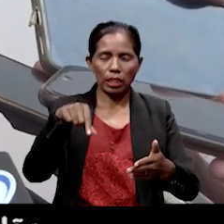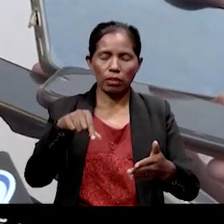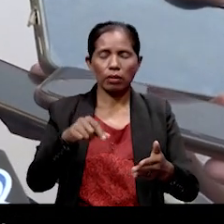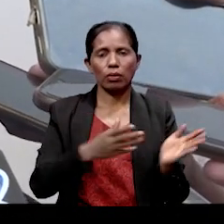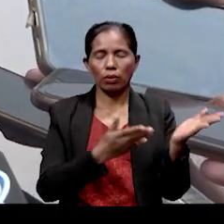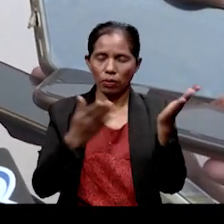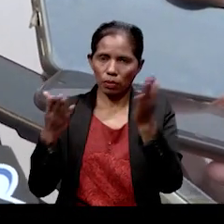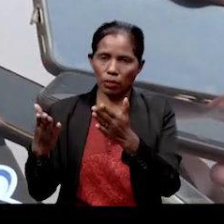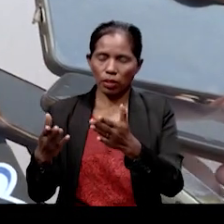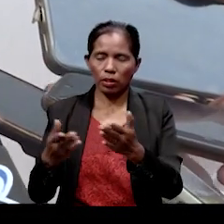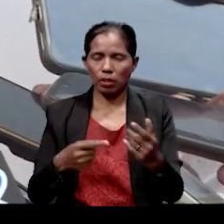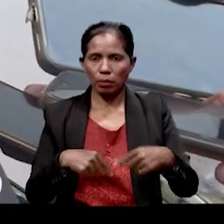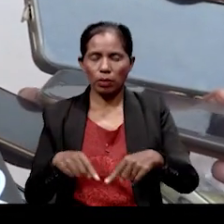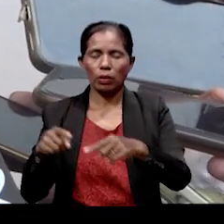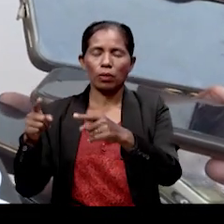to hena ba